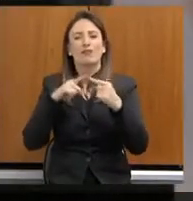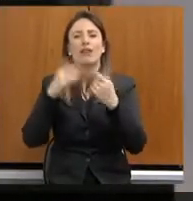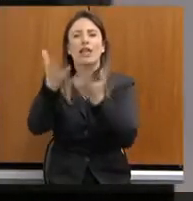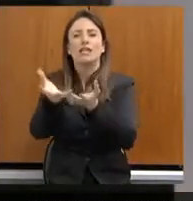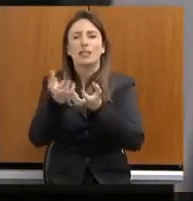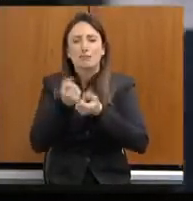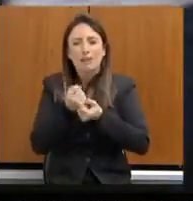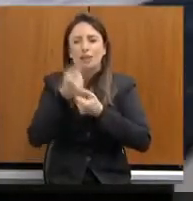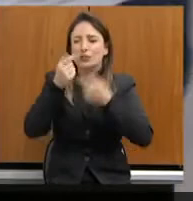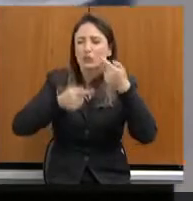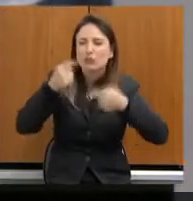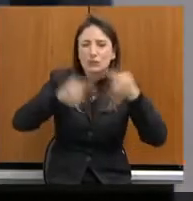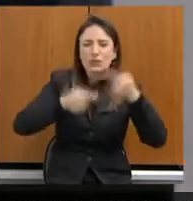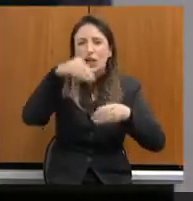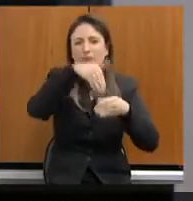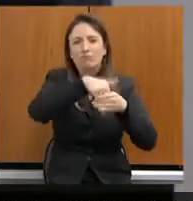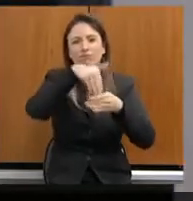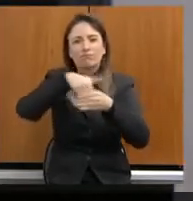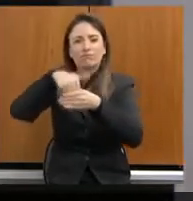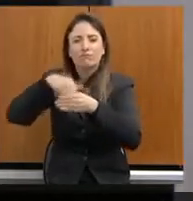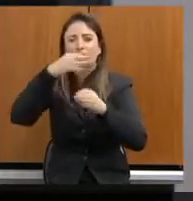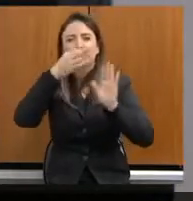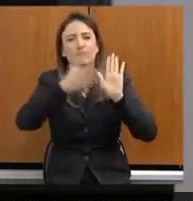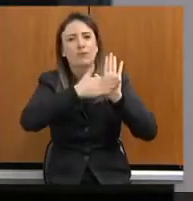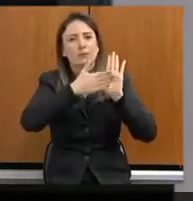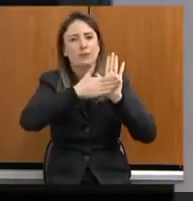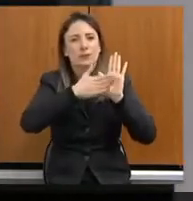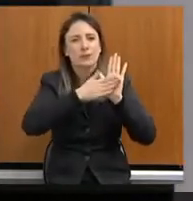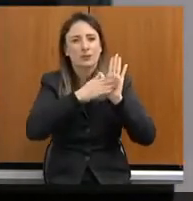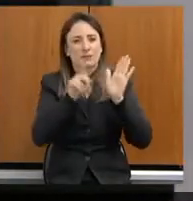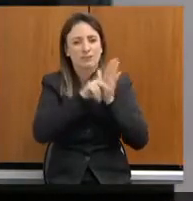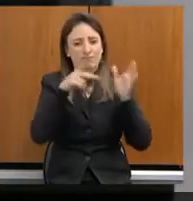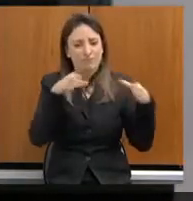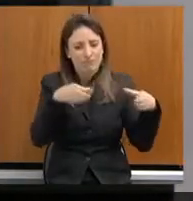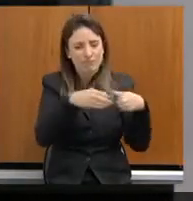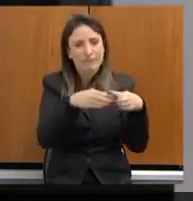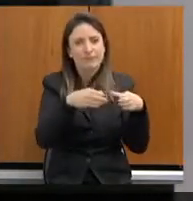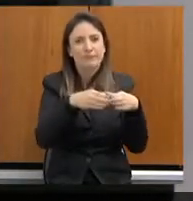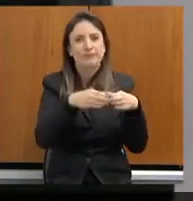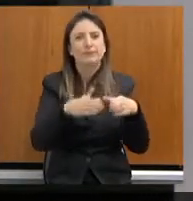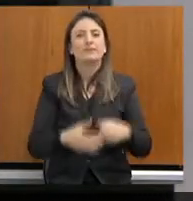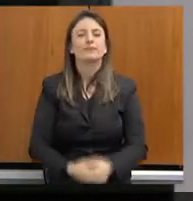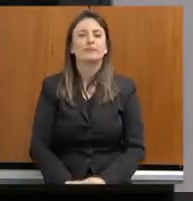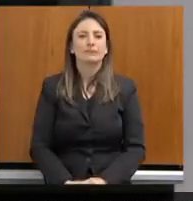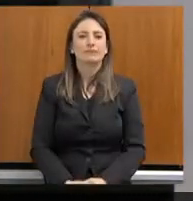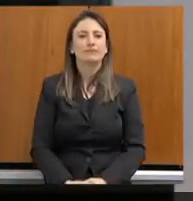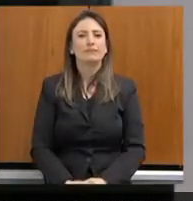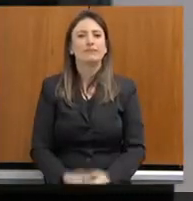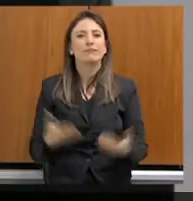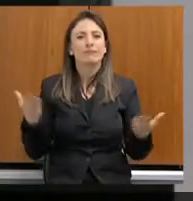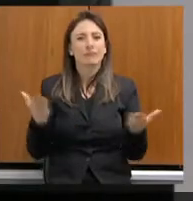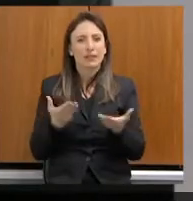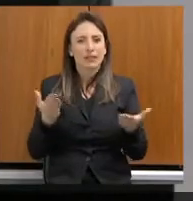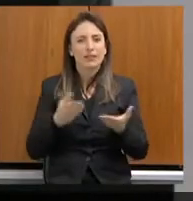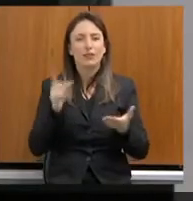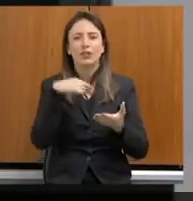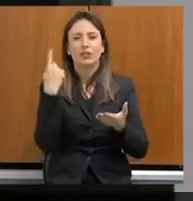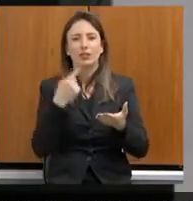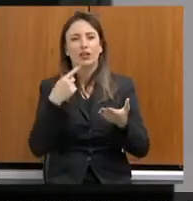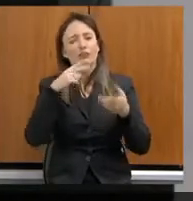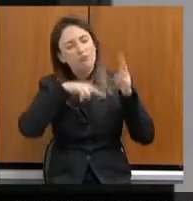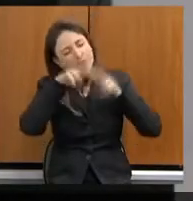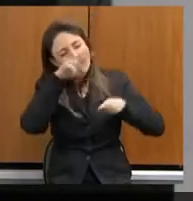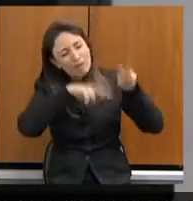discussão EA votação de proposições da condição Olá neste momento vamos apreciar as